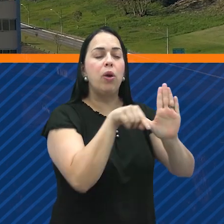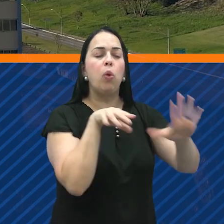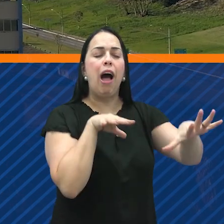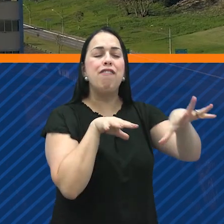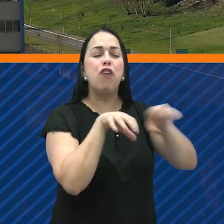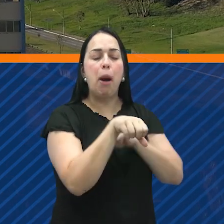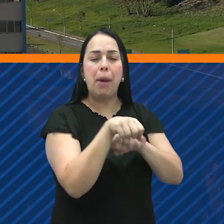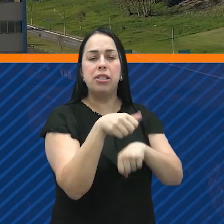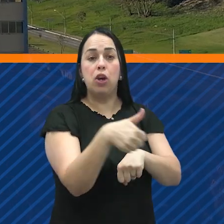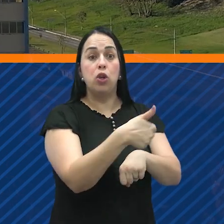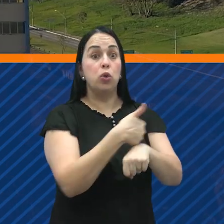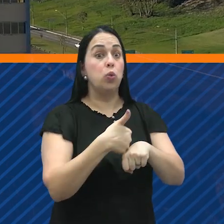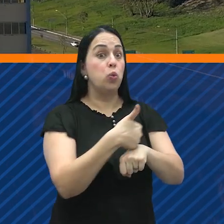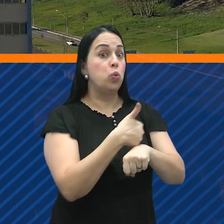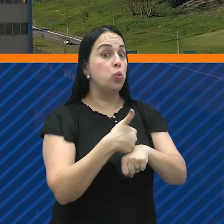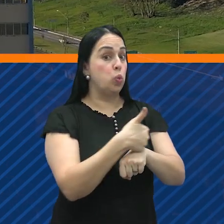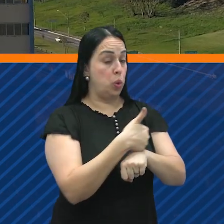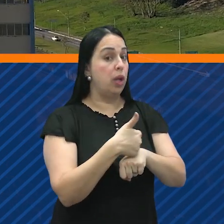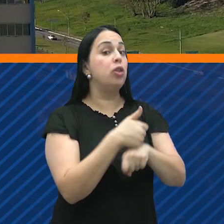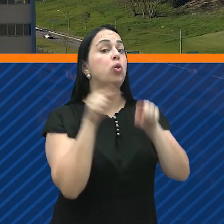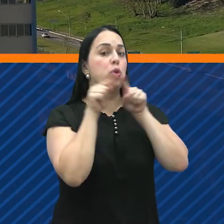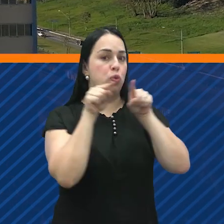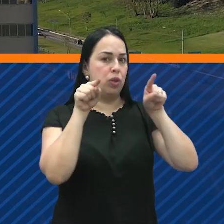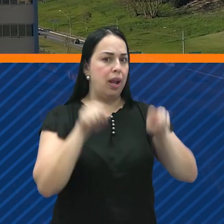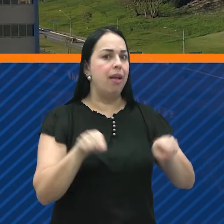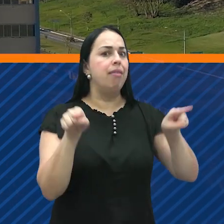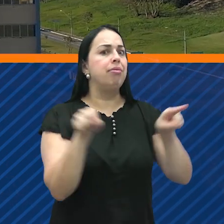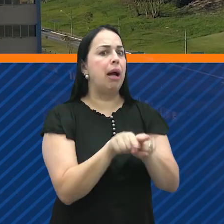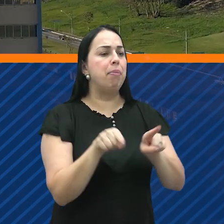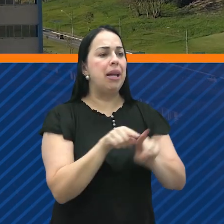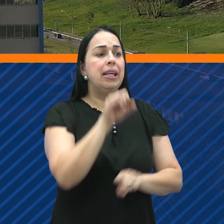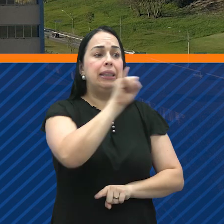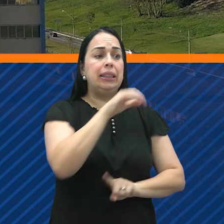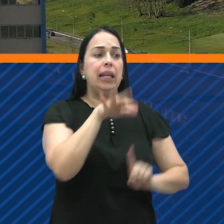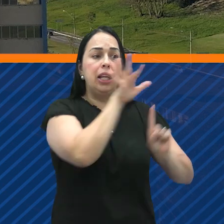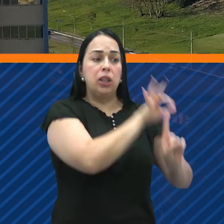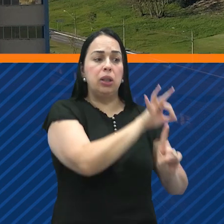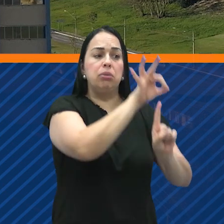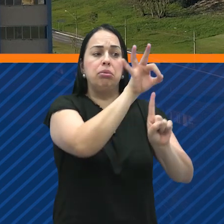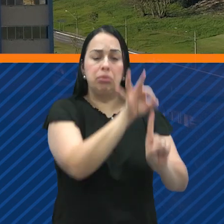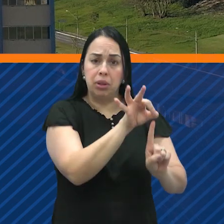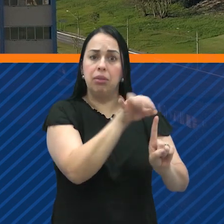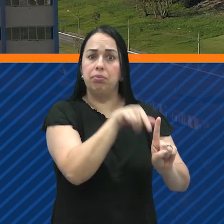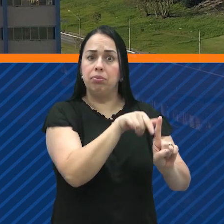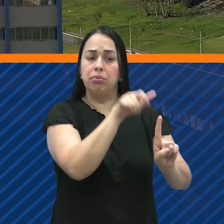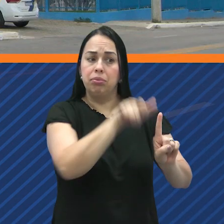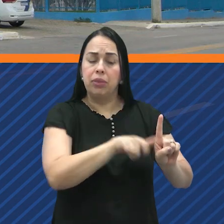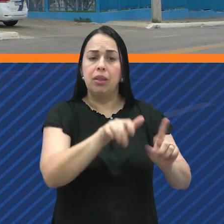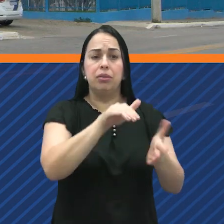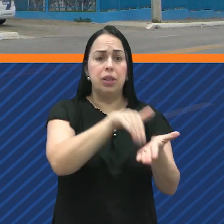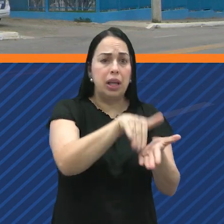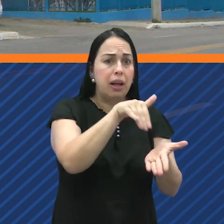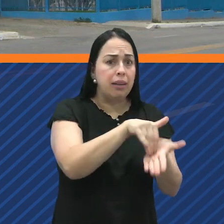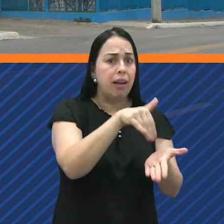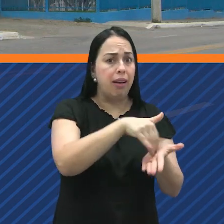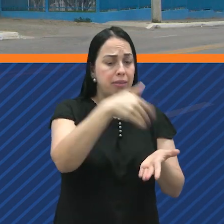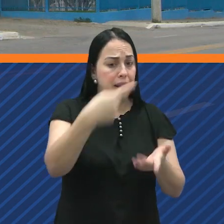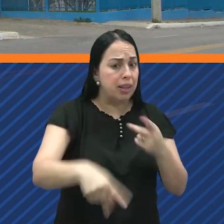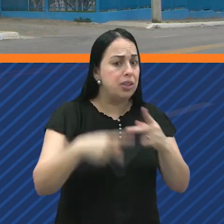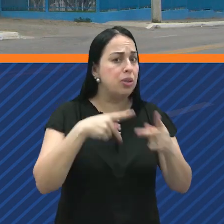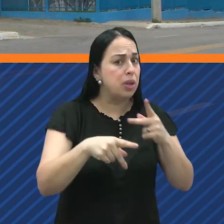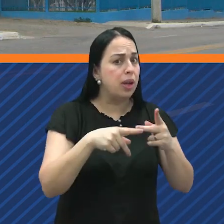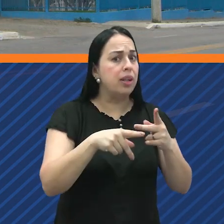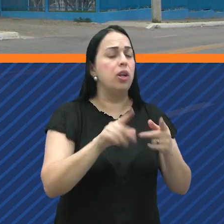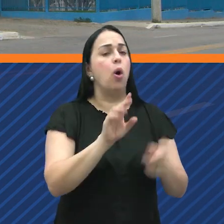currículo acadêmico e profissional, bem como justificar a nomeação ou indicação de secretários